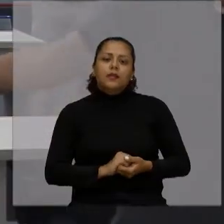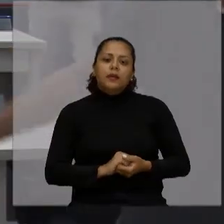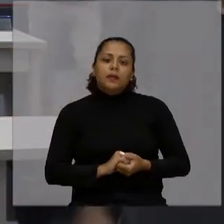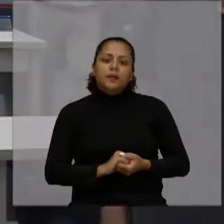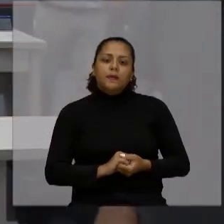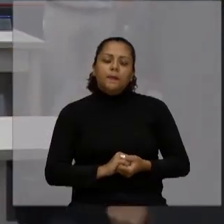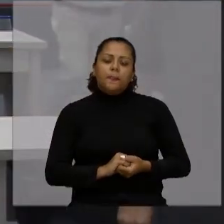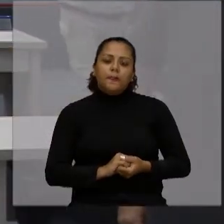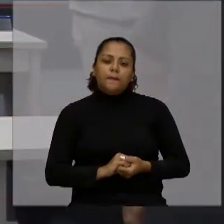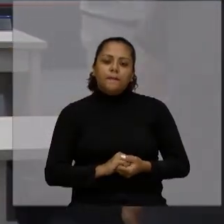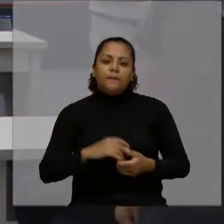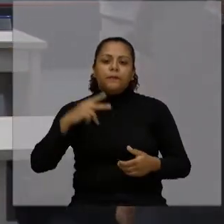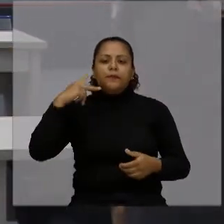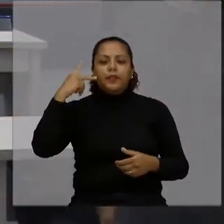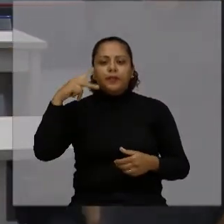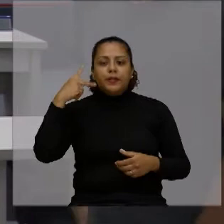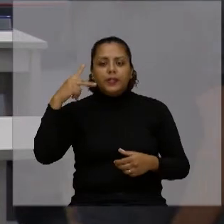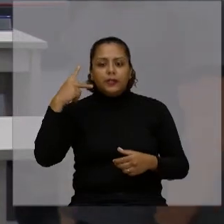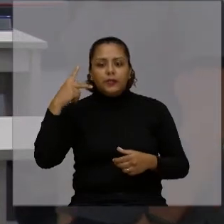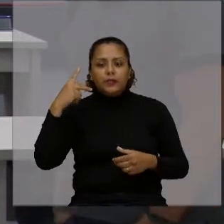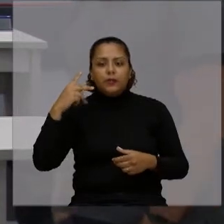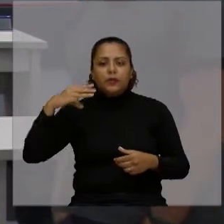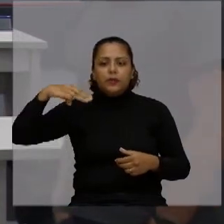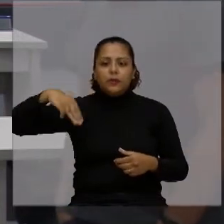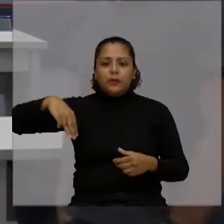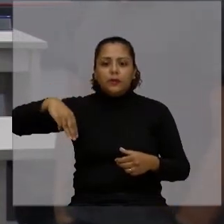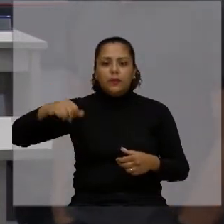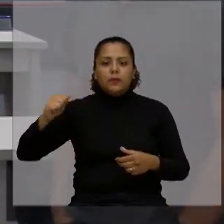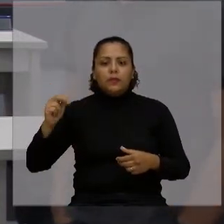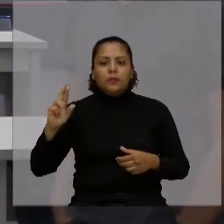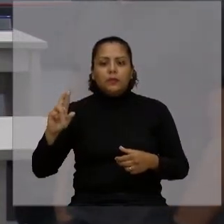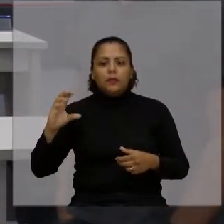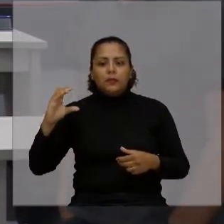Com a palavra, vereador Marcão da Academia.